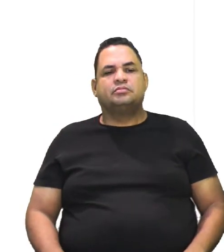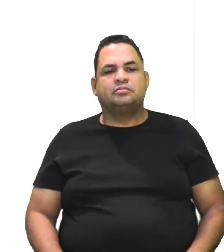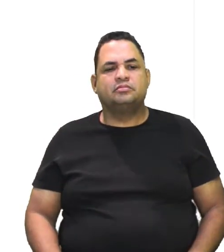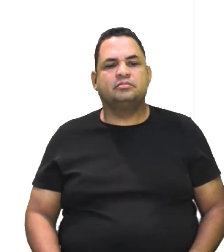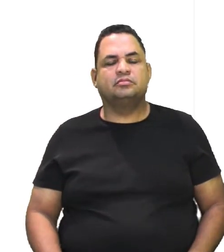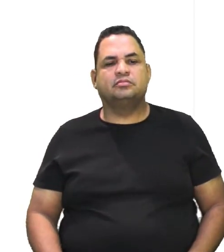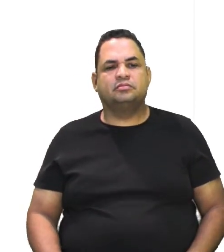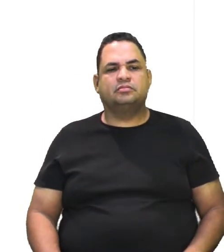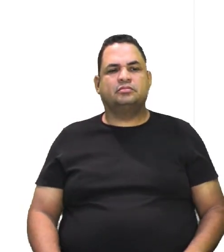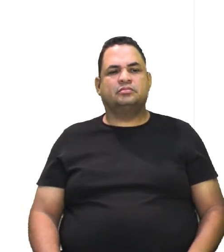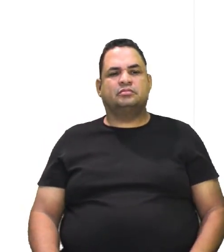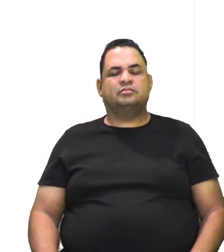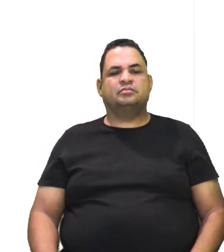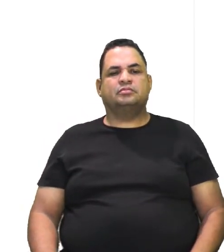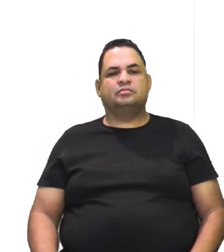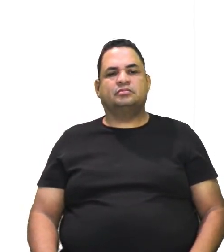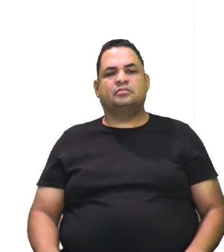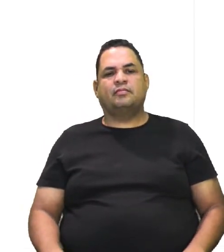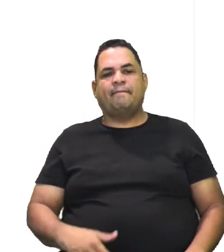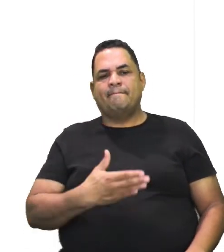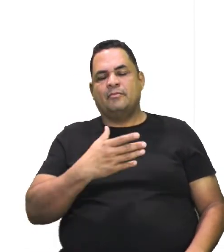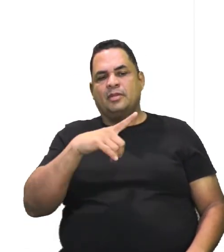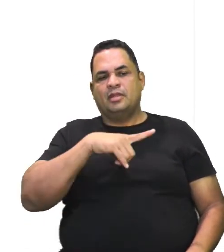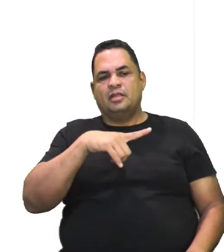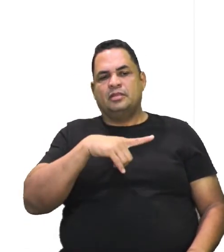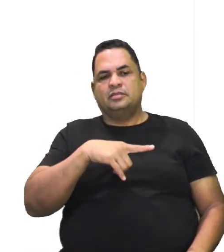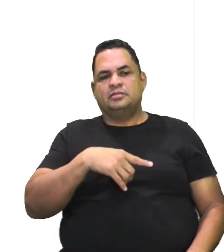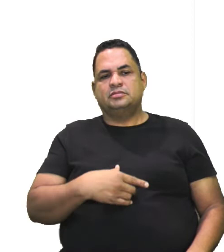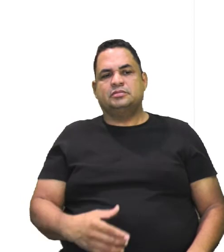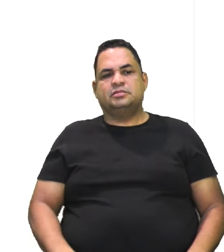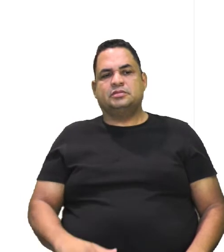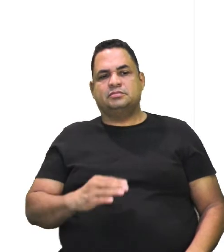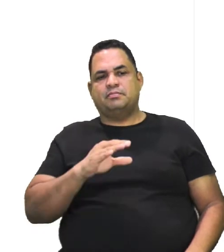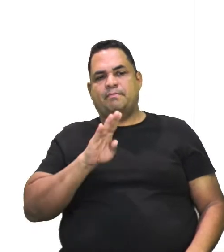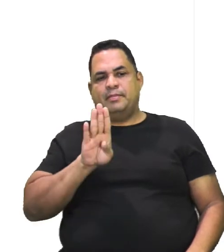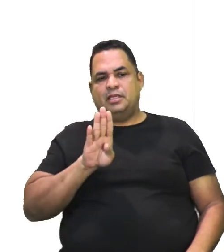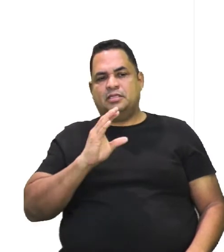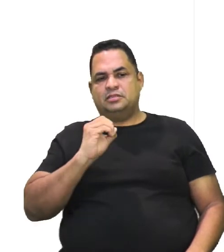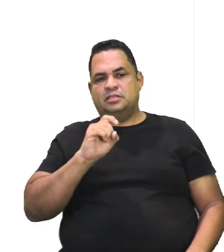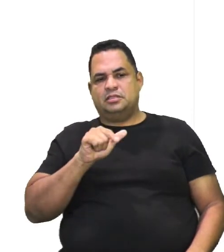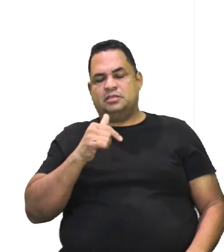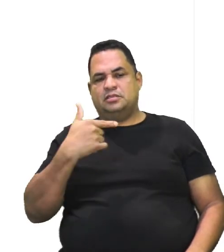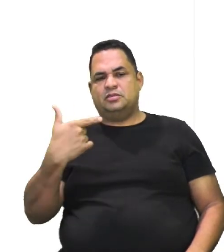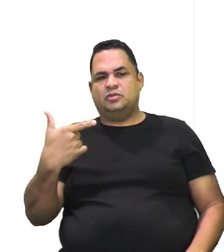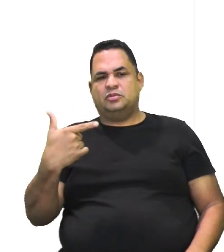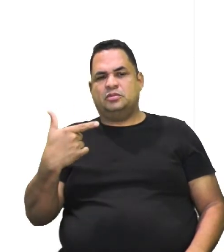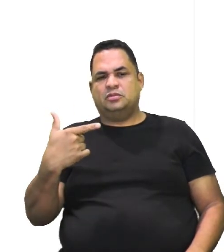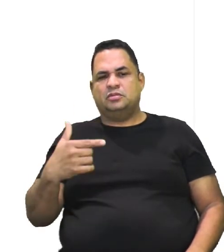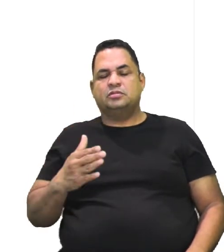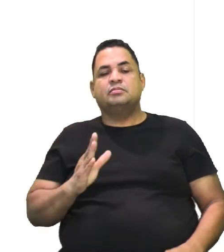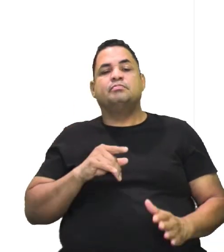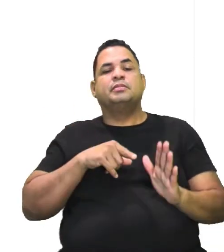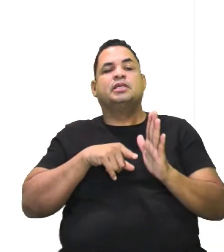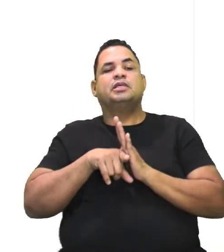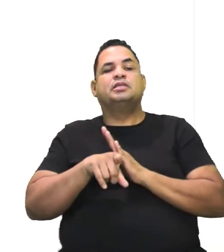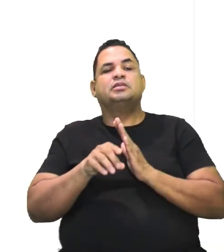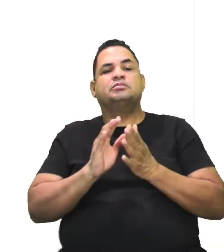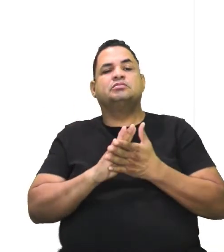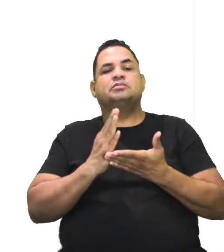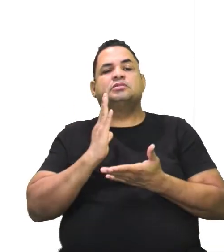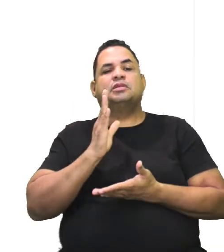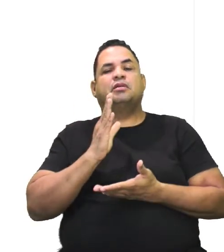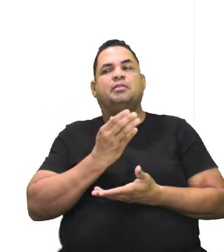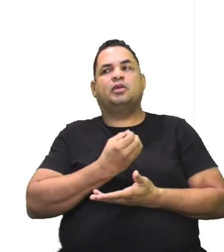coordenadas A e 1 e o ponto B tem coordenadas 0 e 2. E ele quer saber qual o valor de